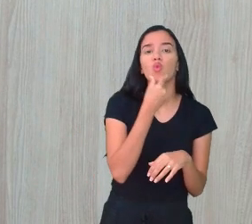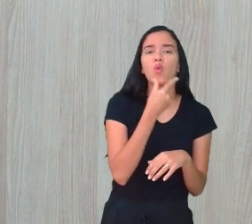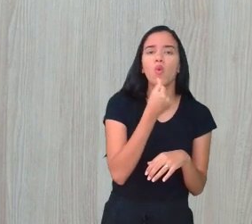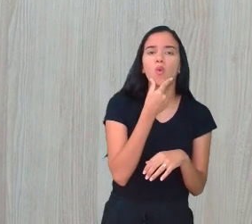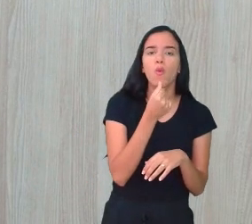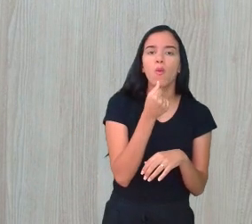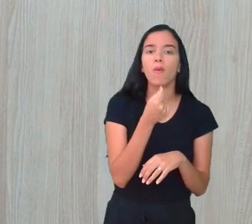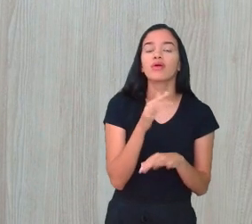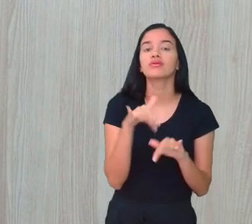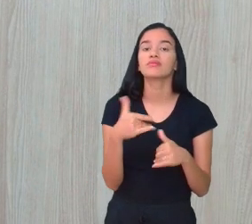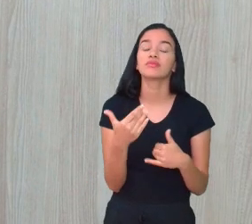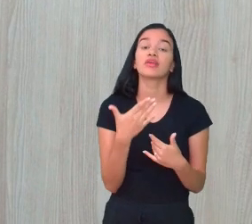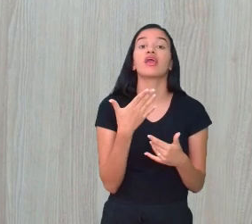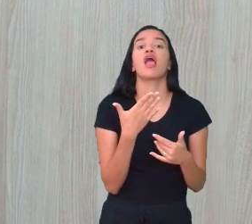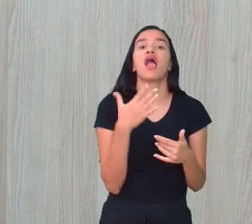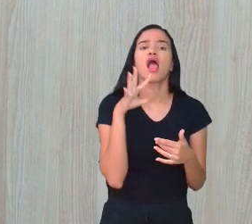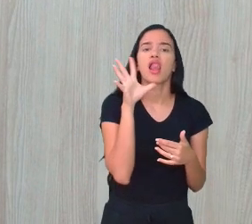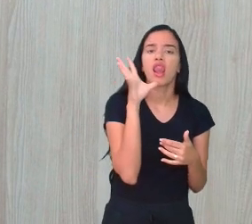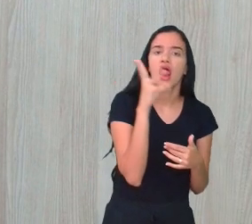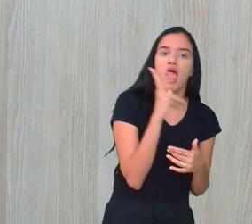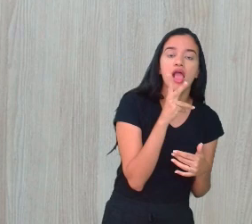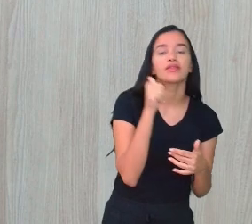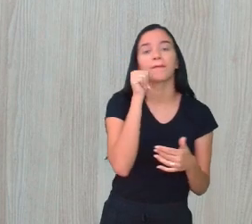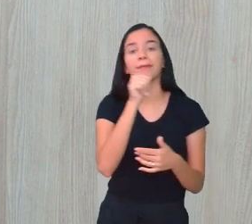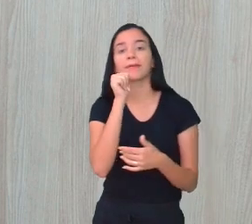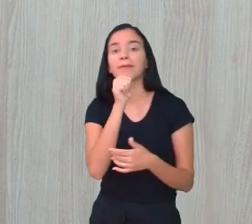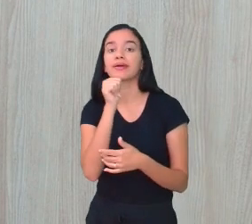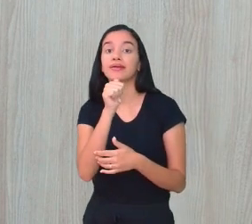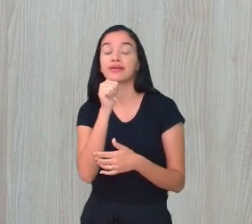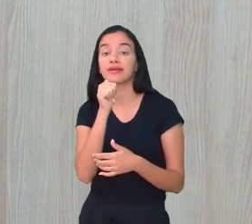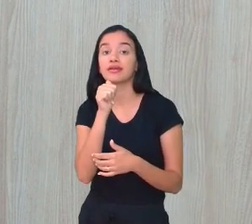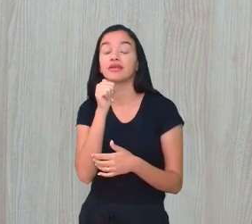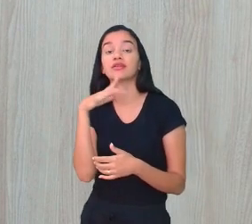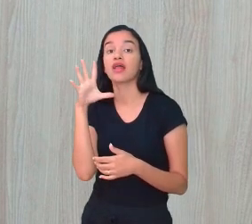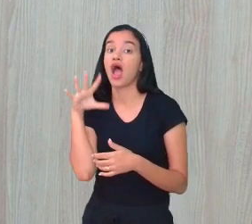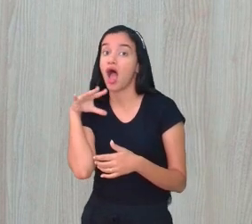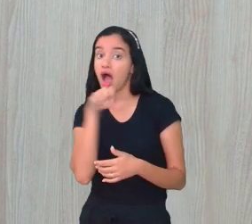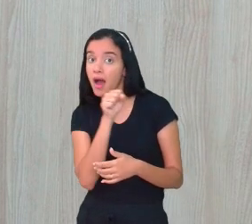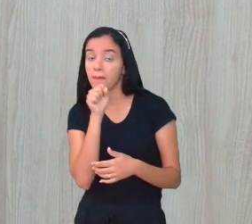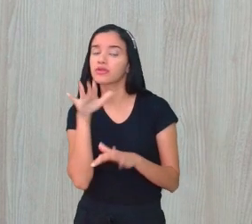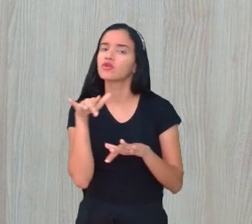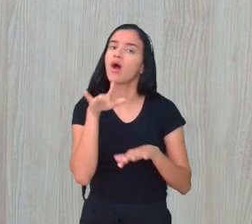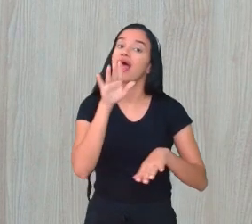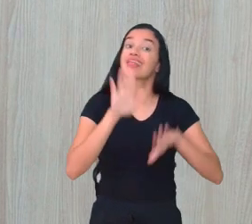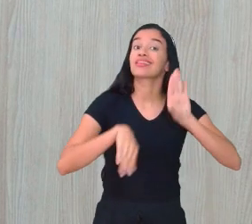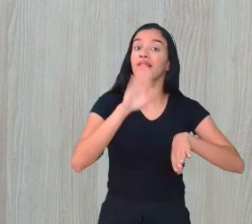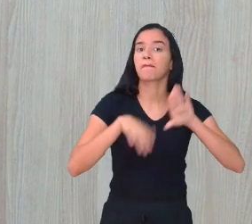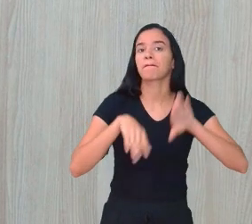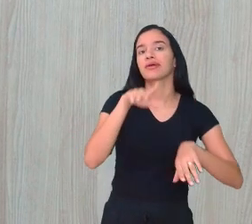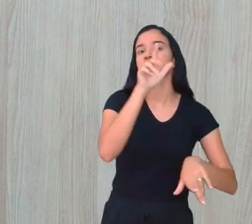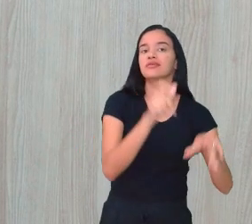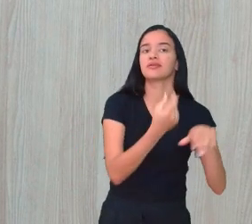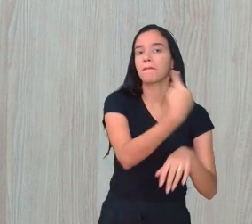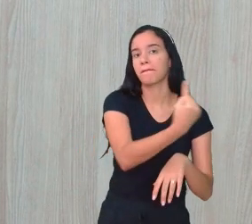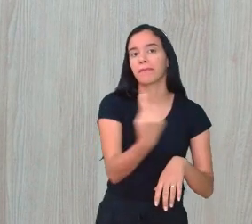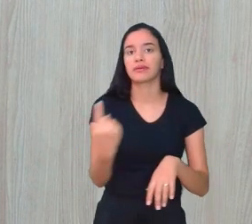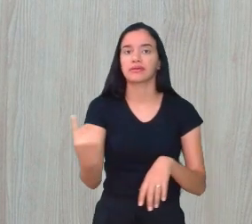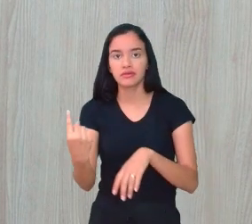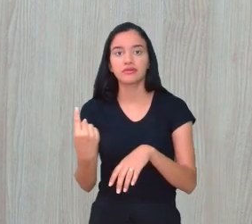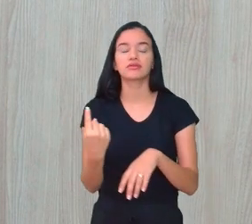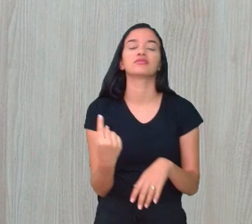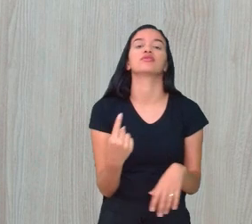da menina é mais cedo, mas sabendo que varia também de pessoa para pessoa. Mas essa mudança é importante que